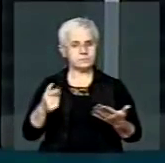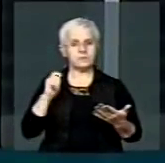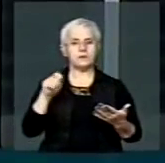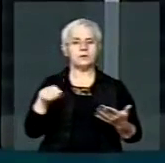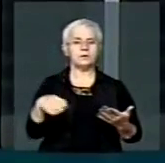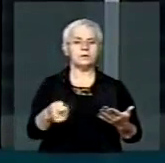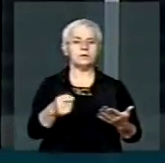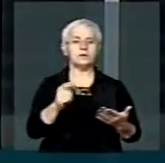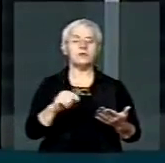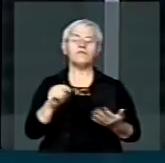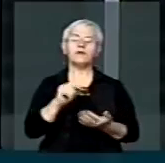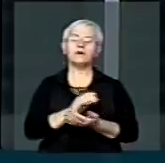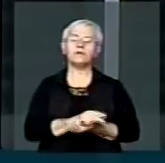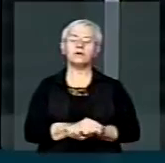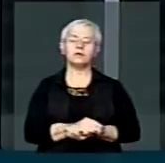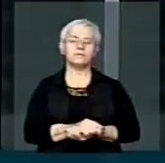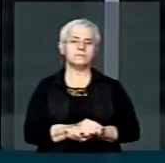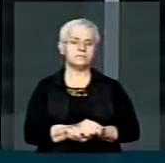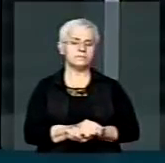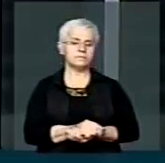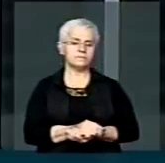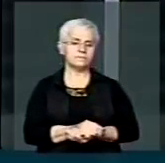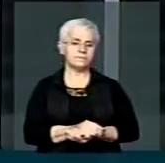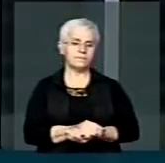significa de maneira